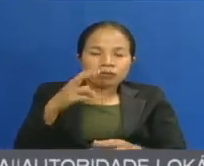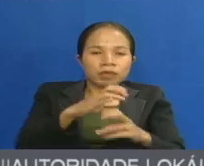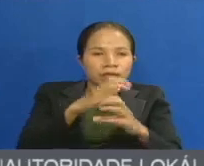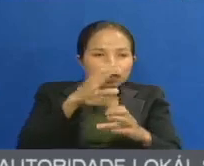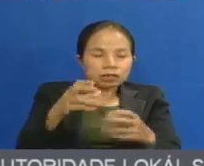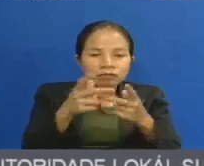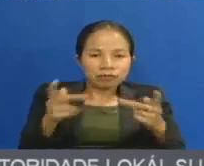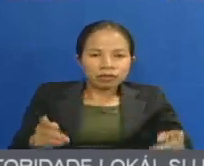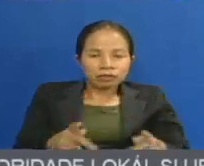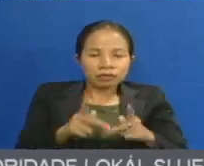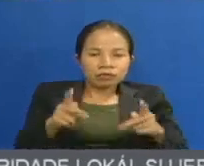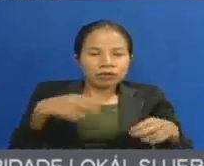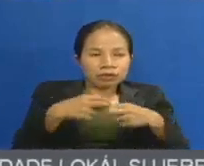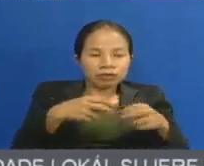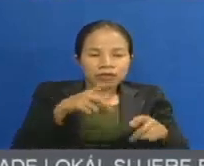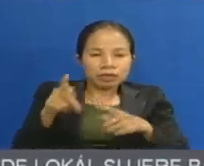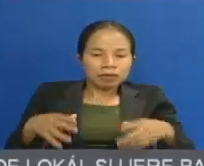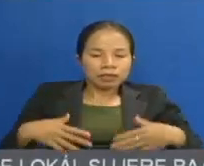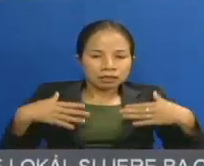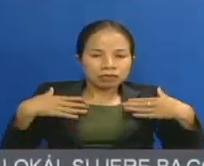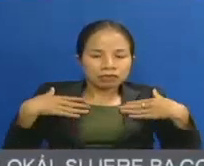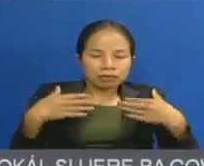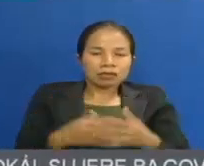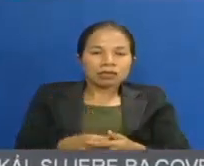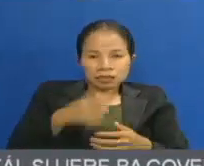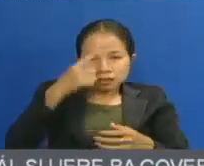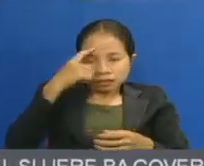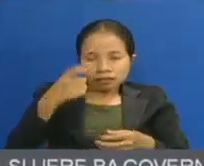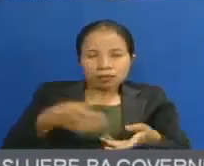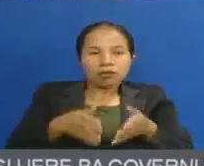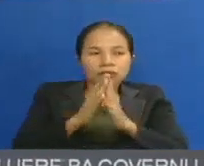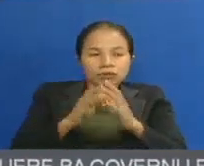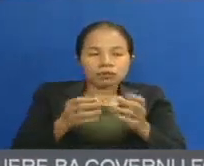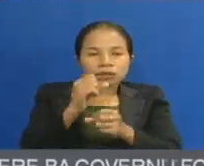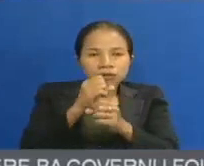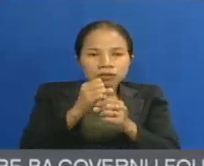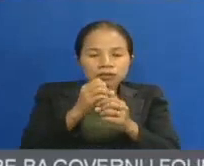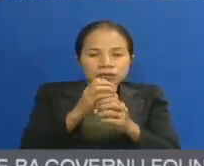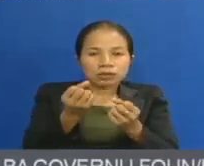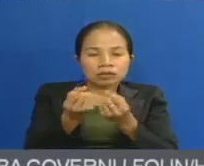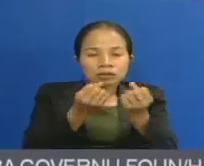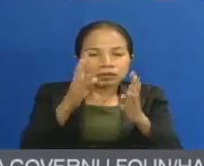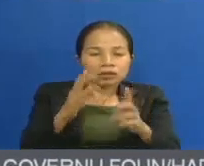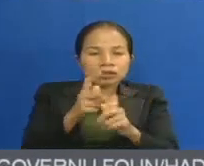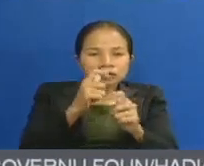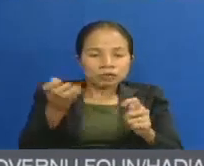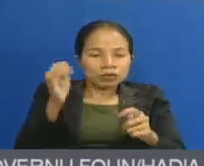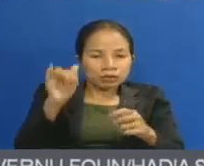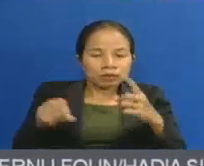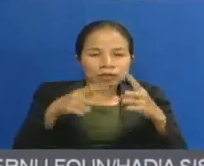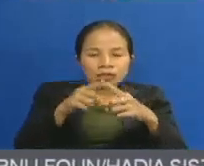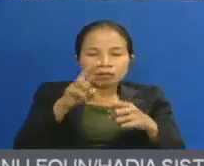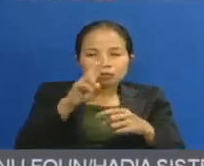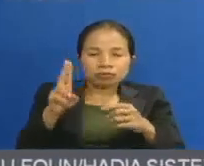laran no fato em público foi impacto ba emania saúde. Também é nehusse para motorista transporte público sira, bem hira conduz